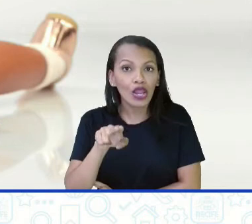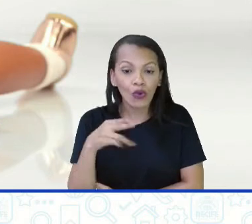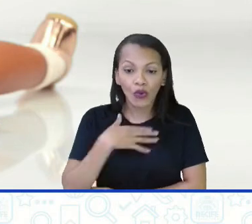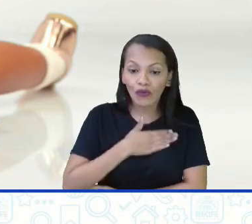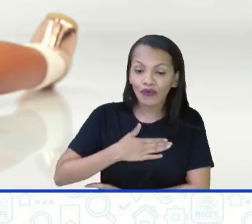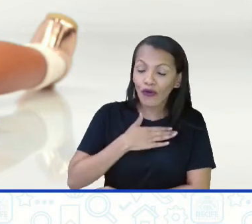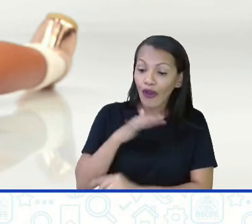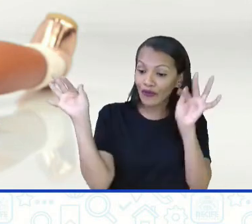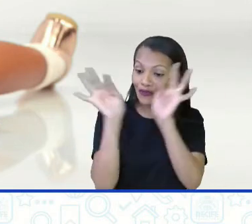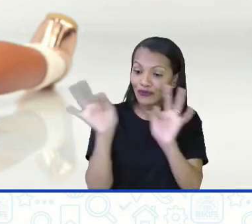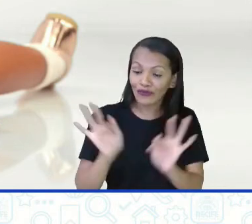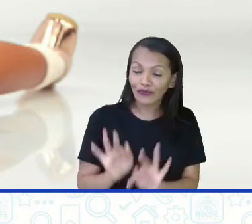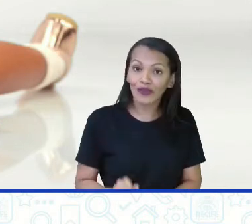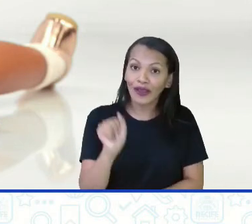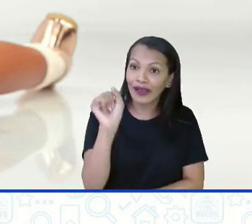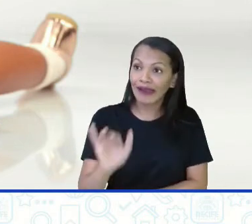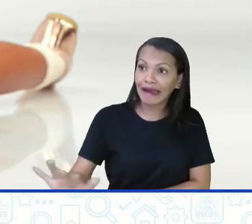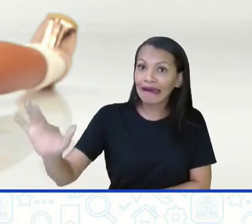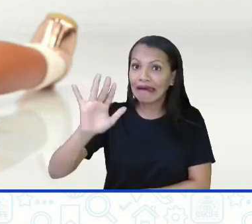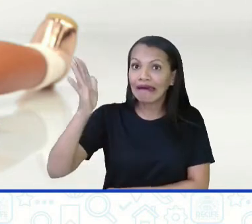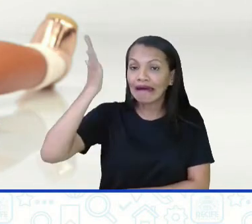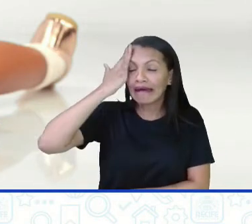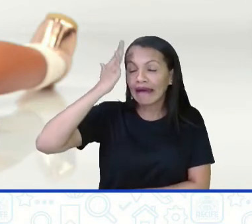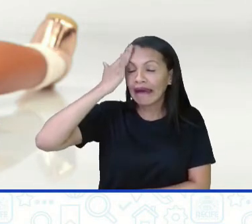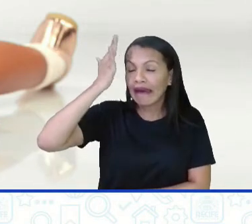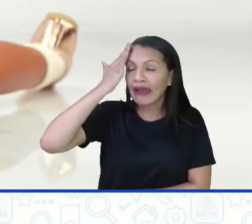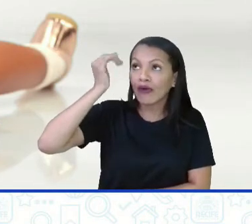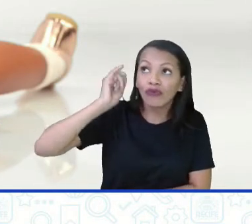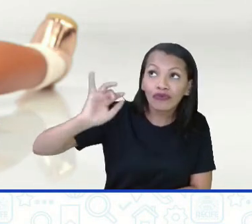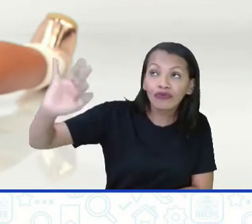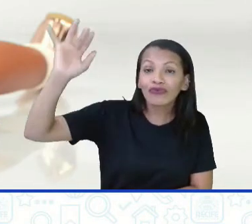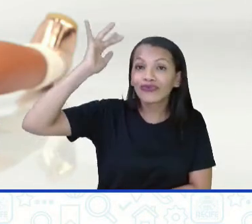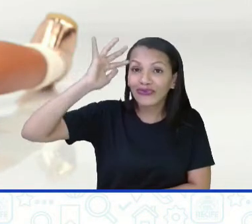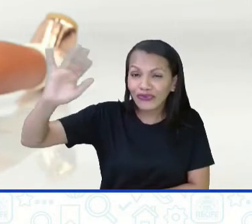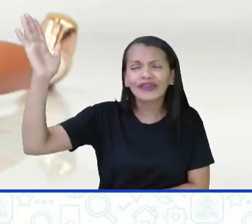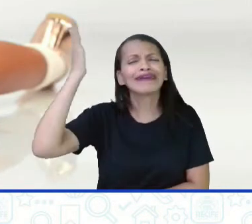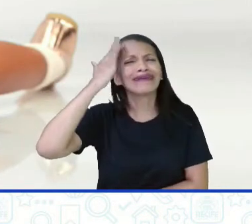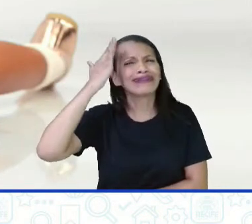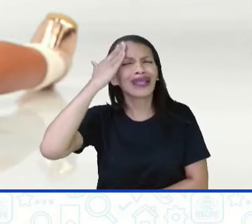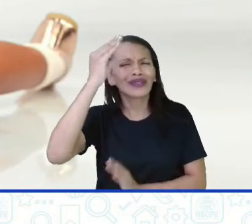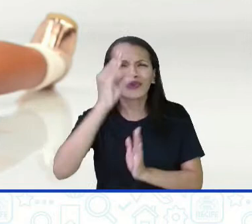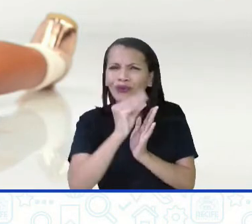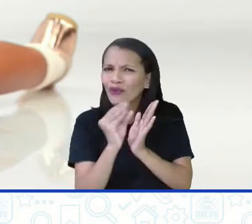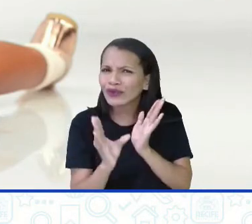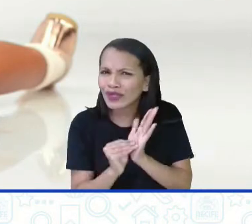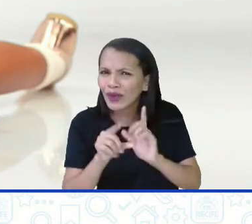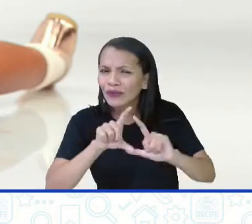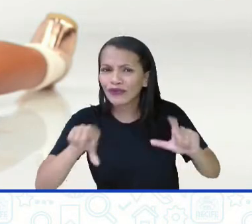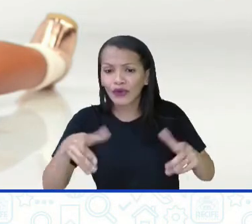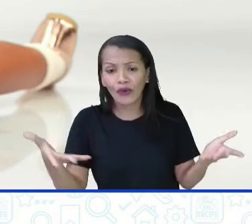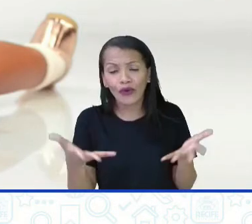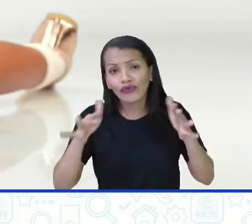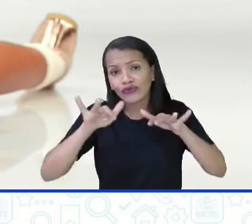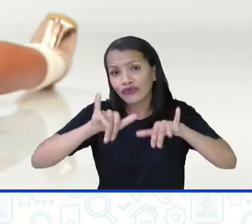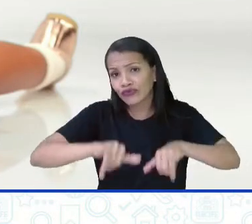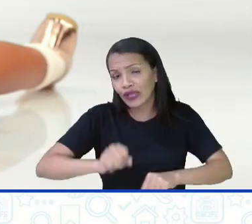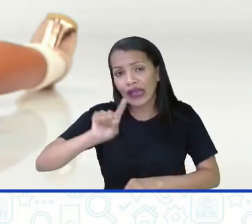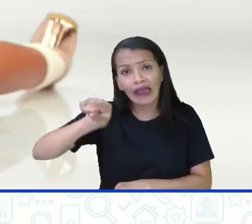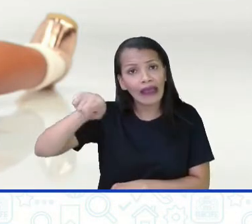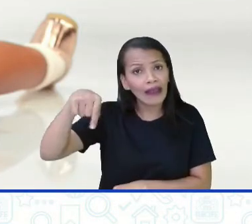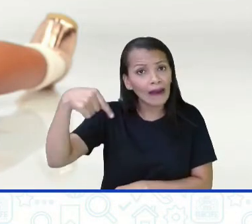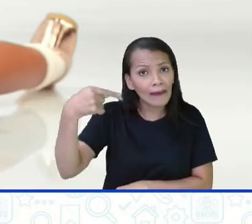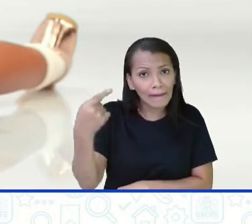as imagens, como também ter entendido o conteúdo das tirinhas. E por hoje é só, pessoal. Até